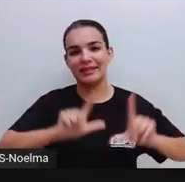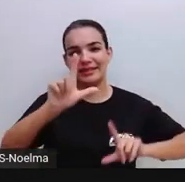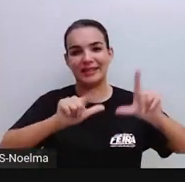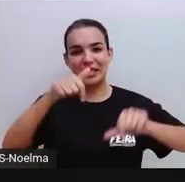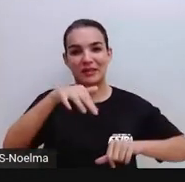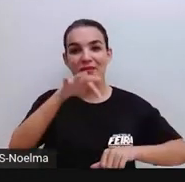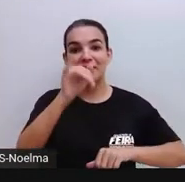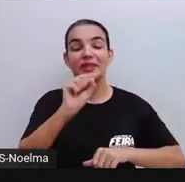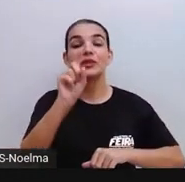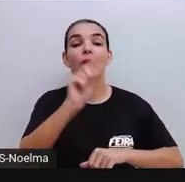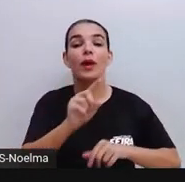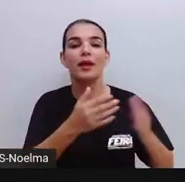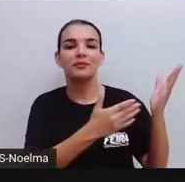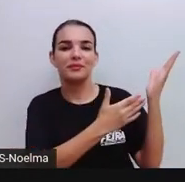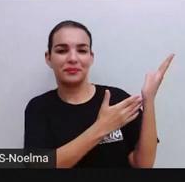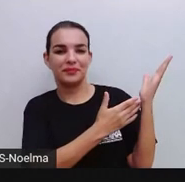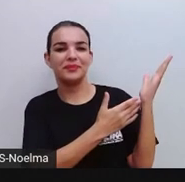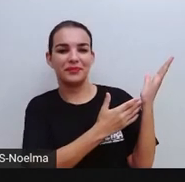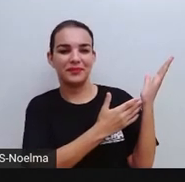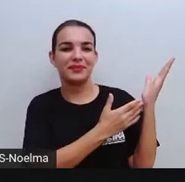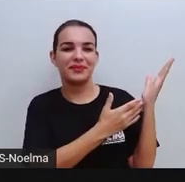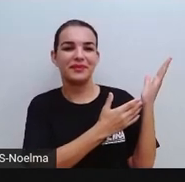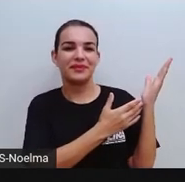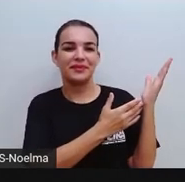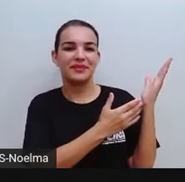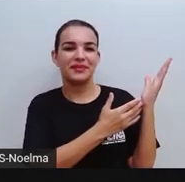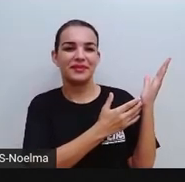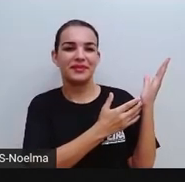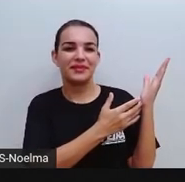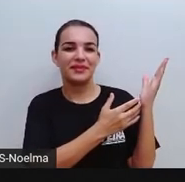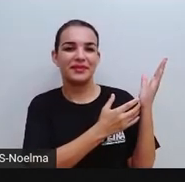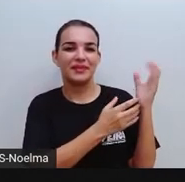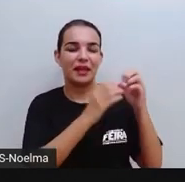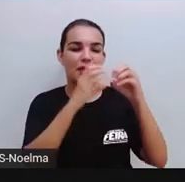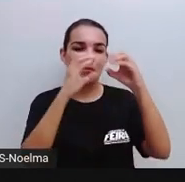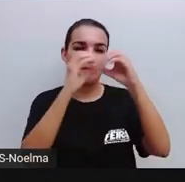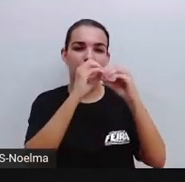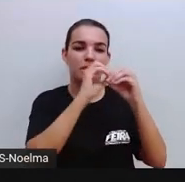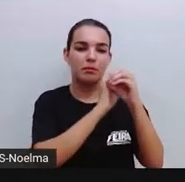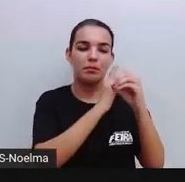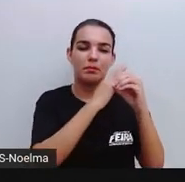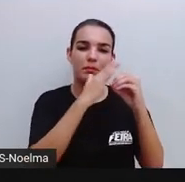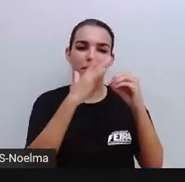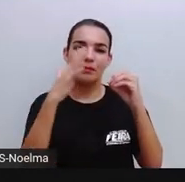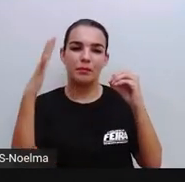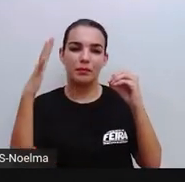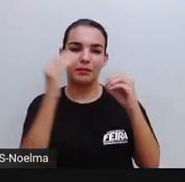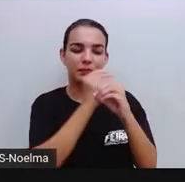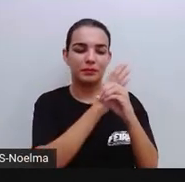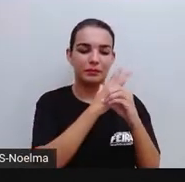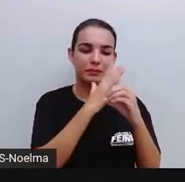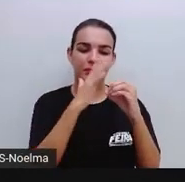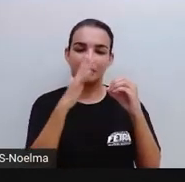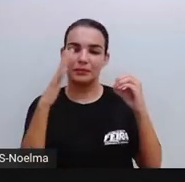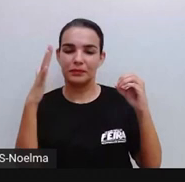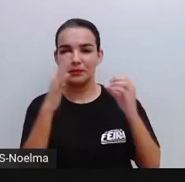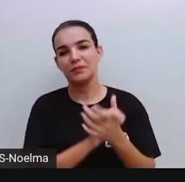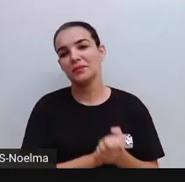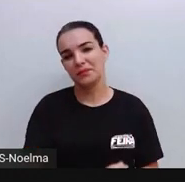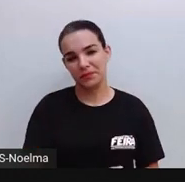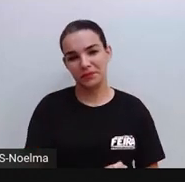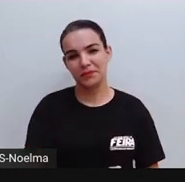aqui que é a TV Subaé certo então a TV Subaé que